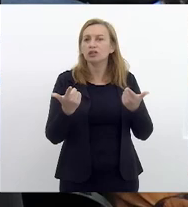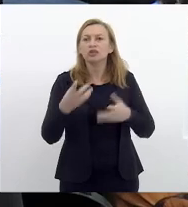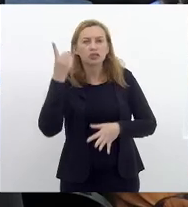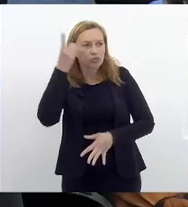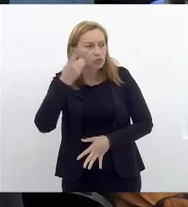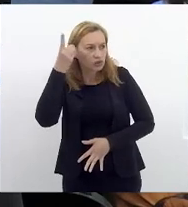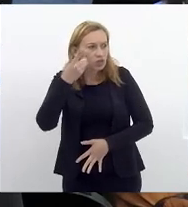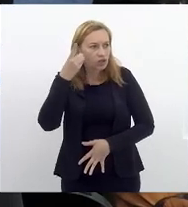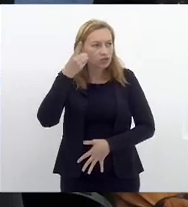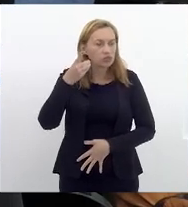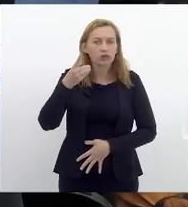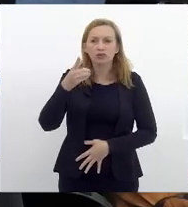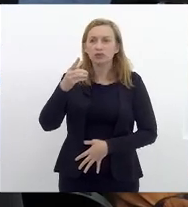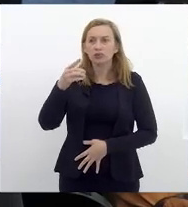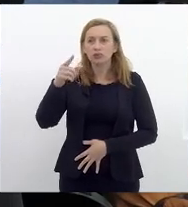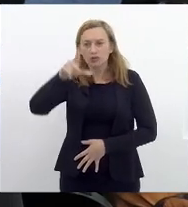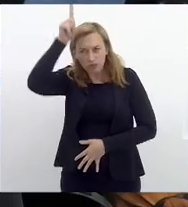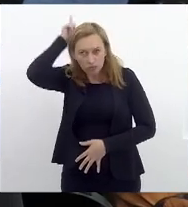CCJ.